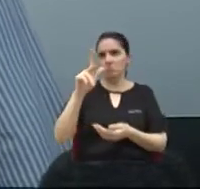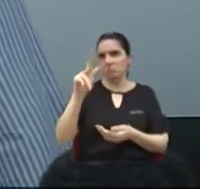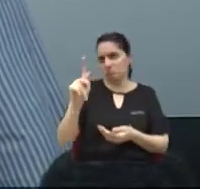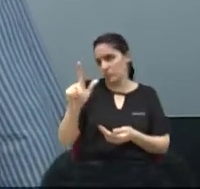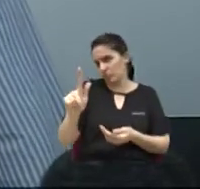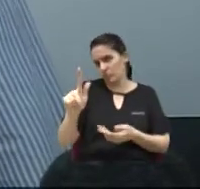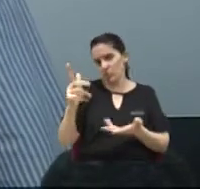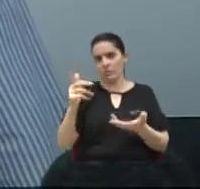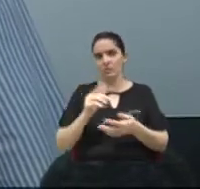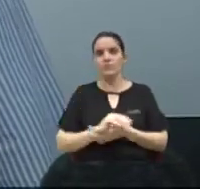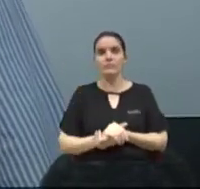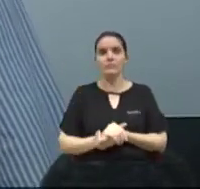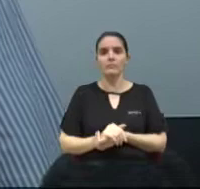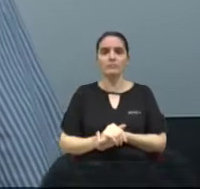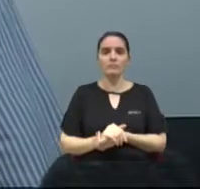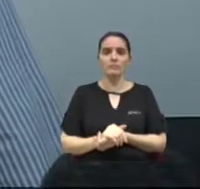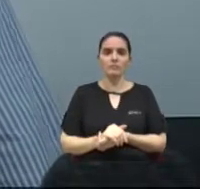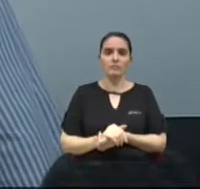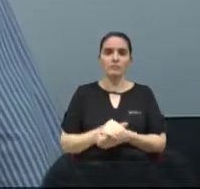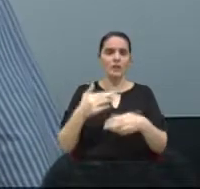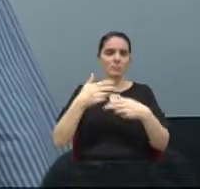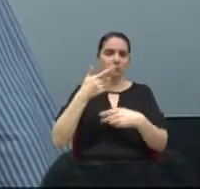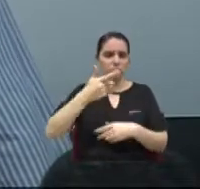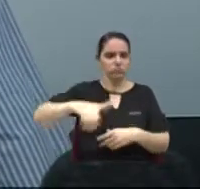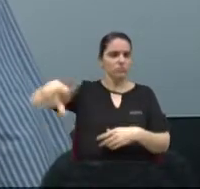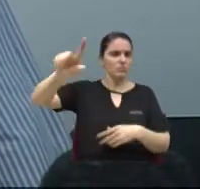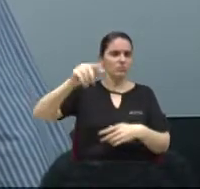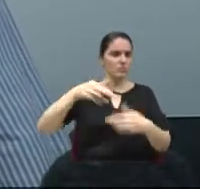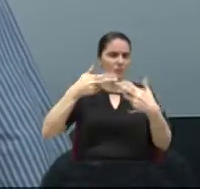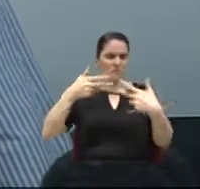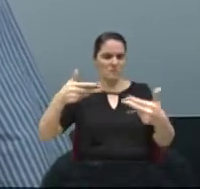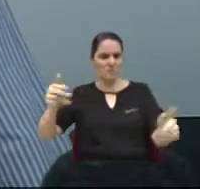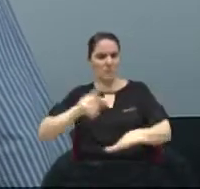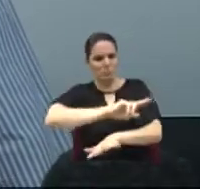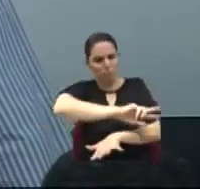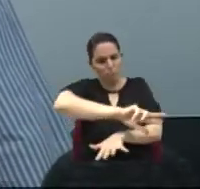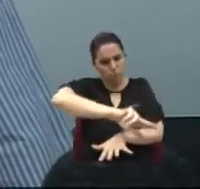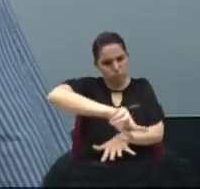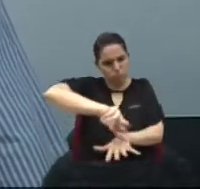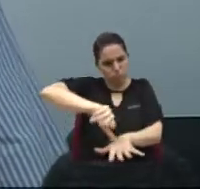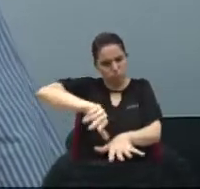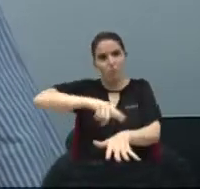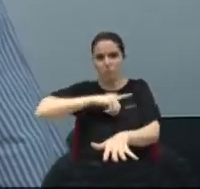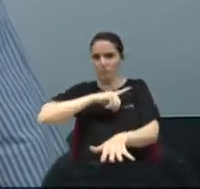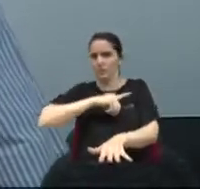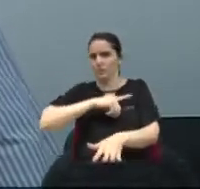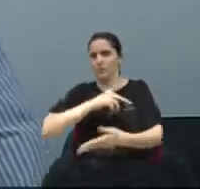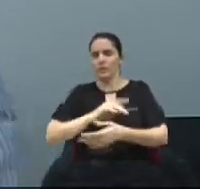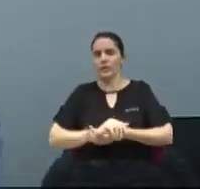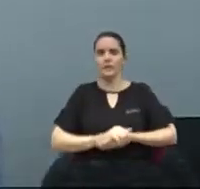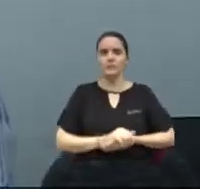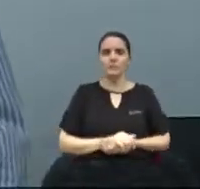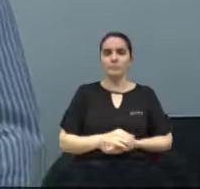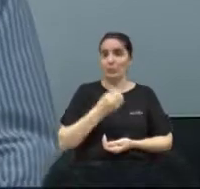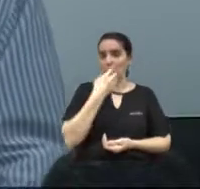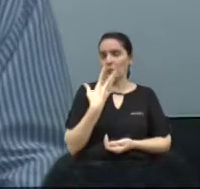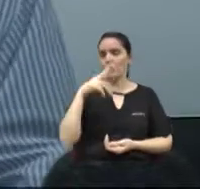citou, e Oficina G3, e outros mais. Então, parabéns, resgate, bem